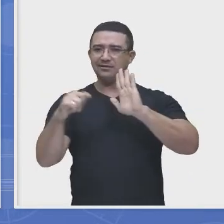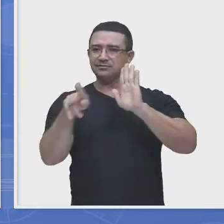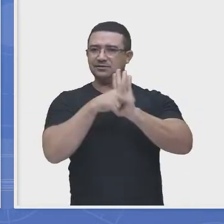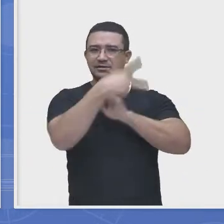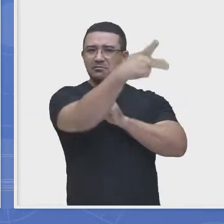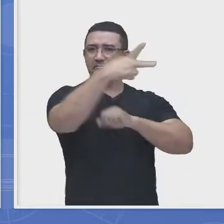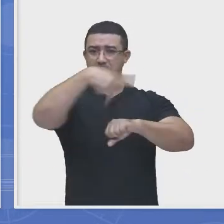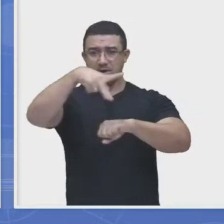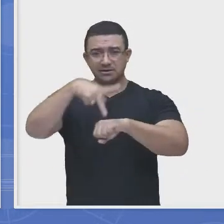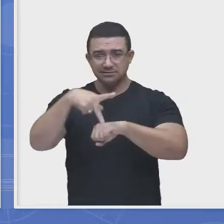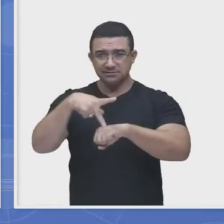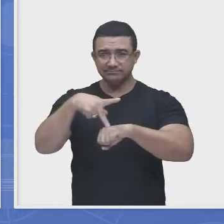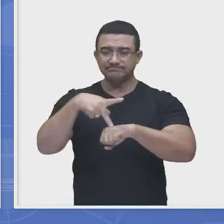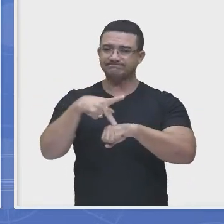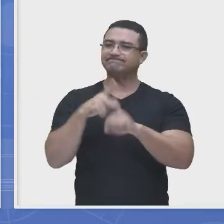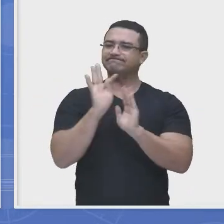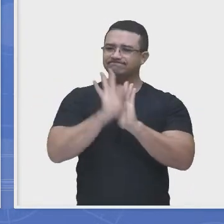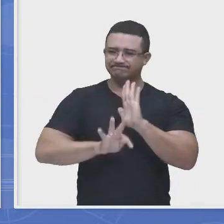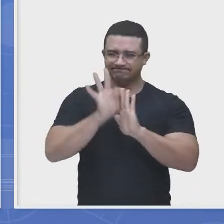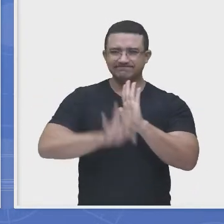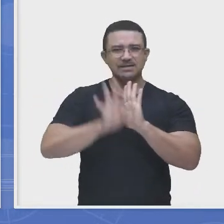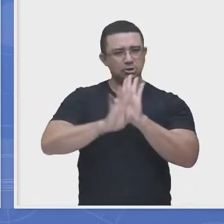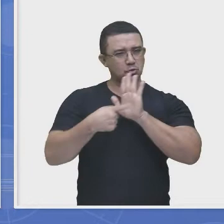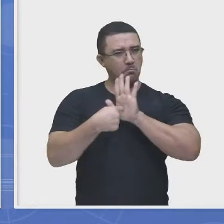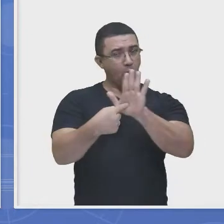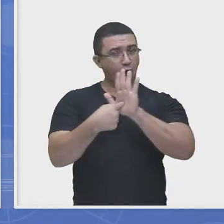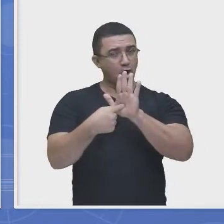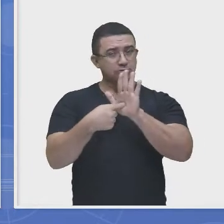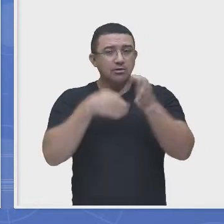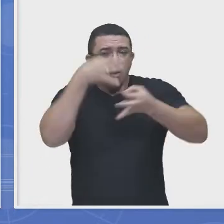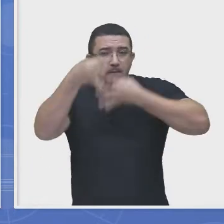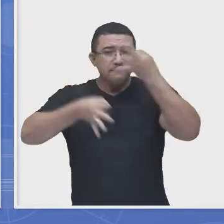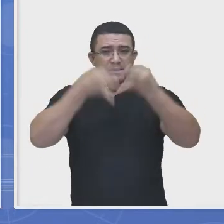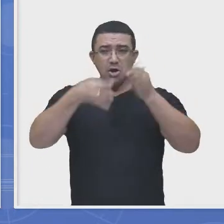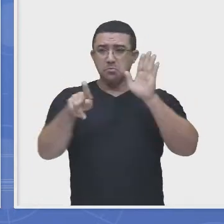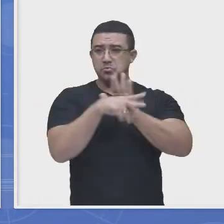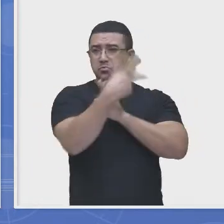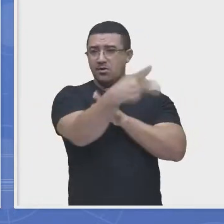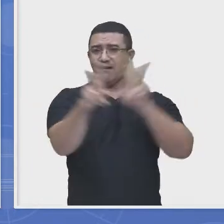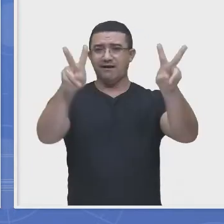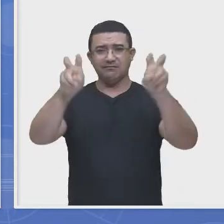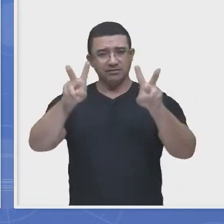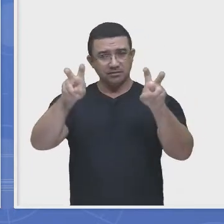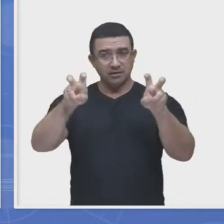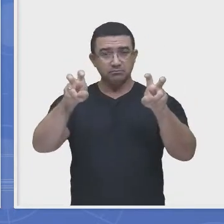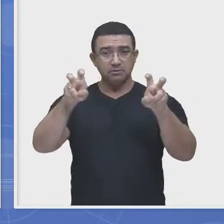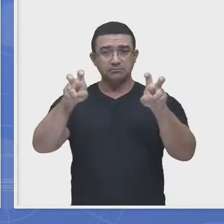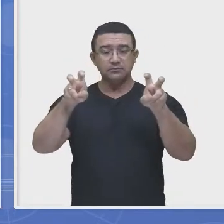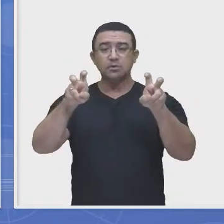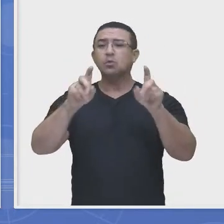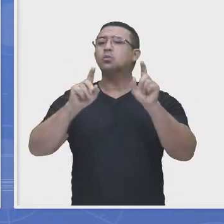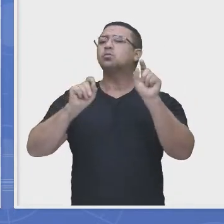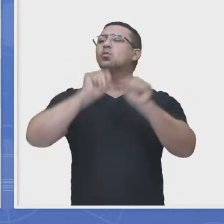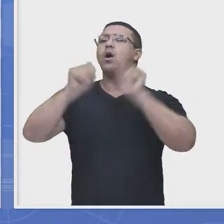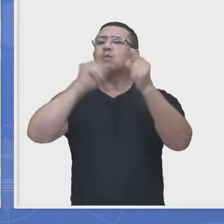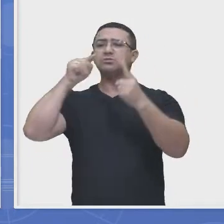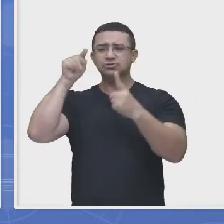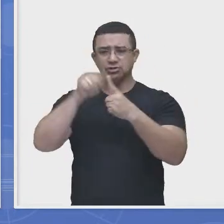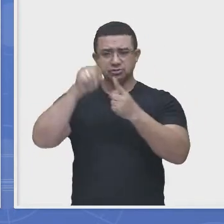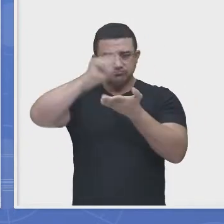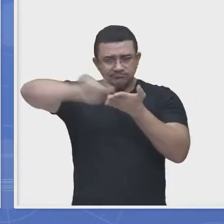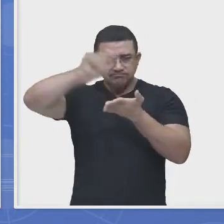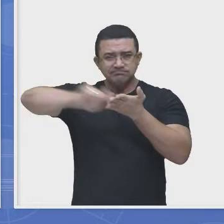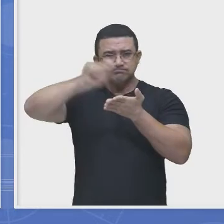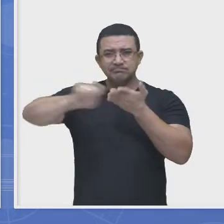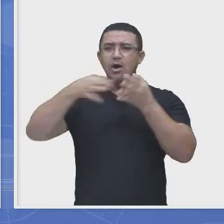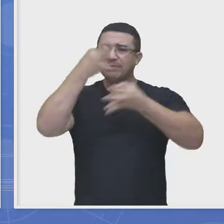o nosso texto ele vai apresentar uma opinião sobre isso. Então, vamos observar qual é o objetivo da dissertação, no